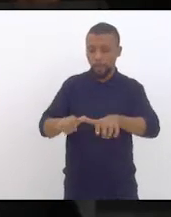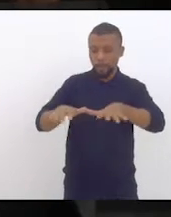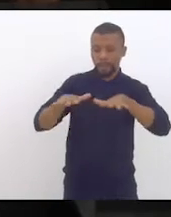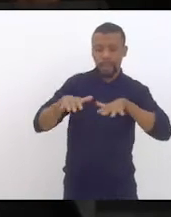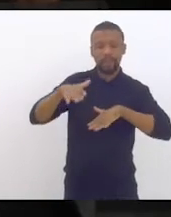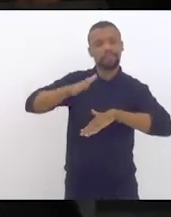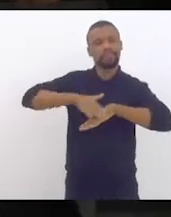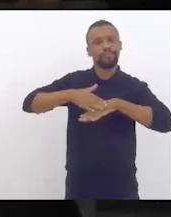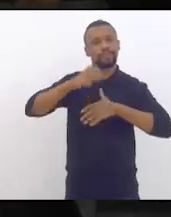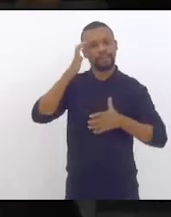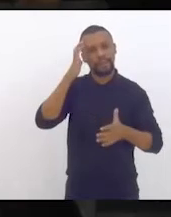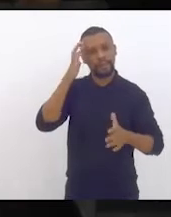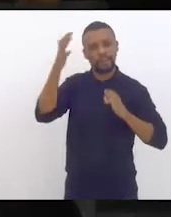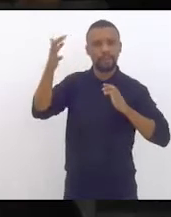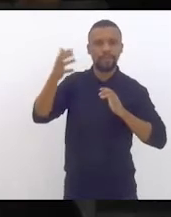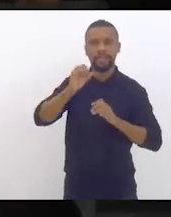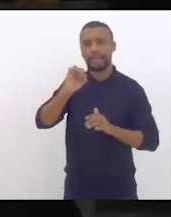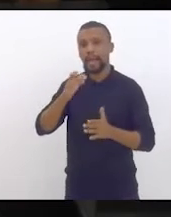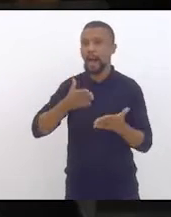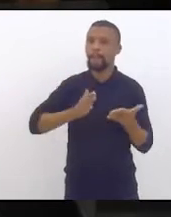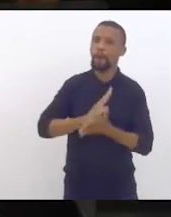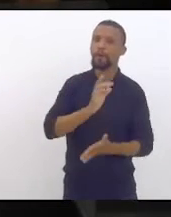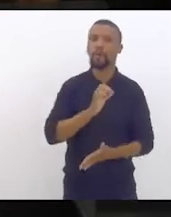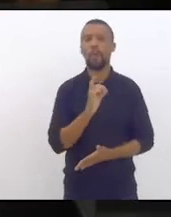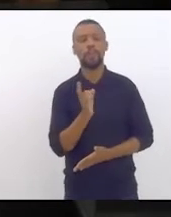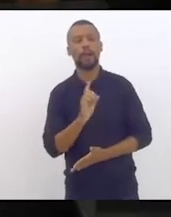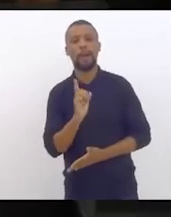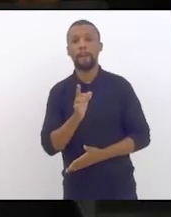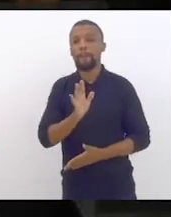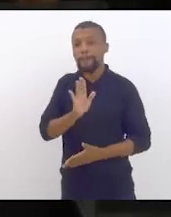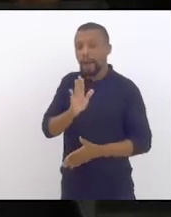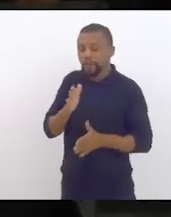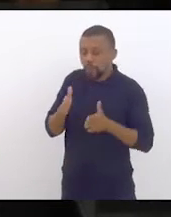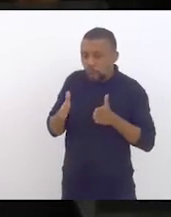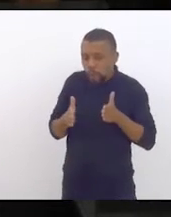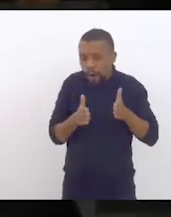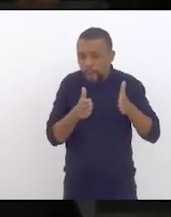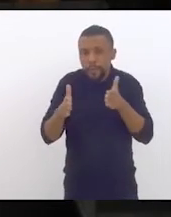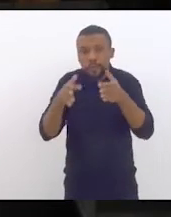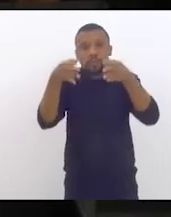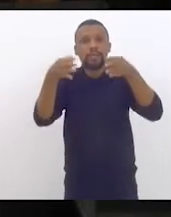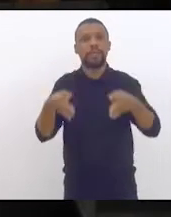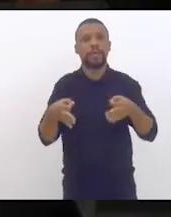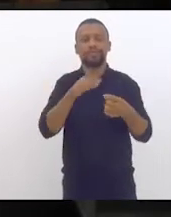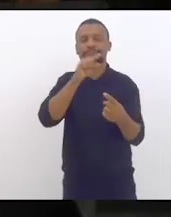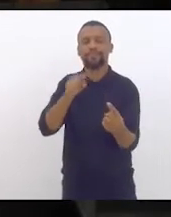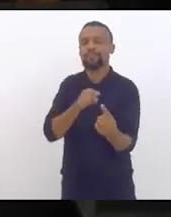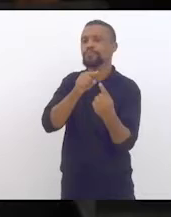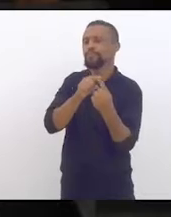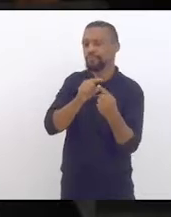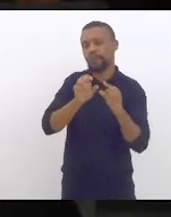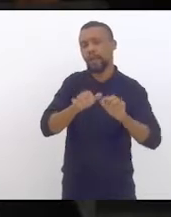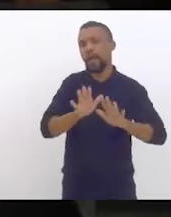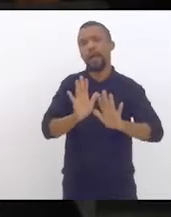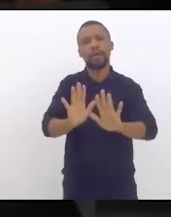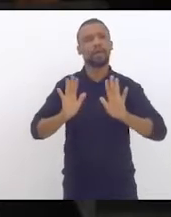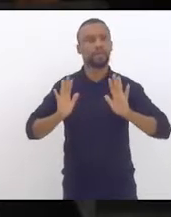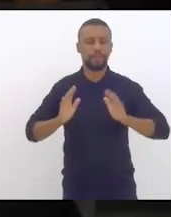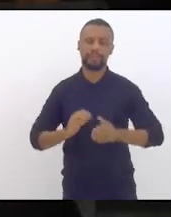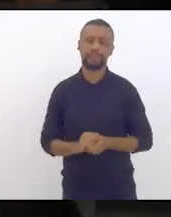plenário mas o caminho a ser tomado era esse